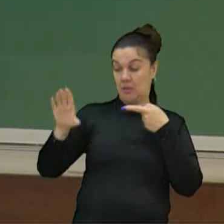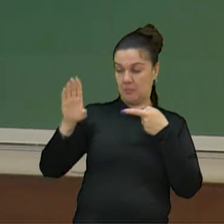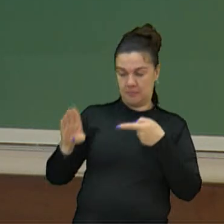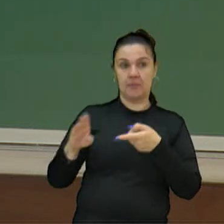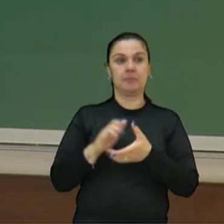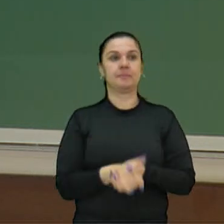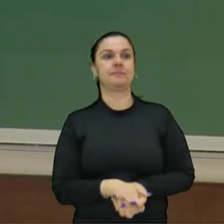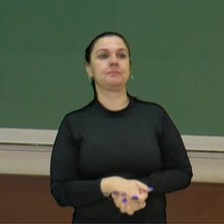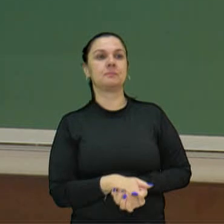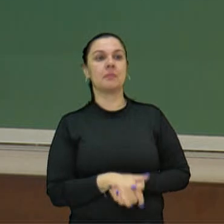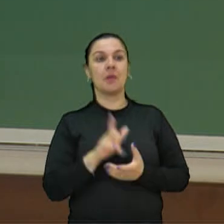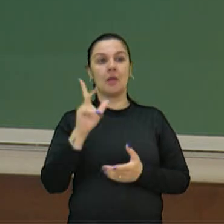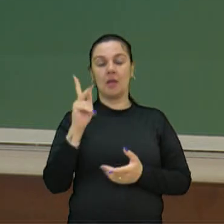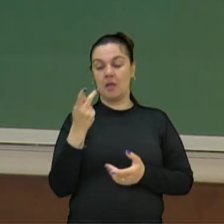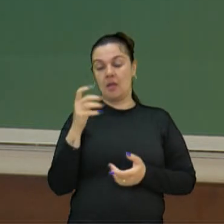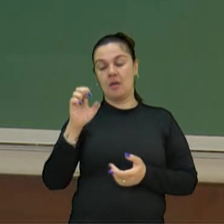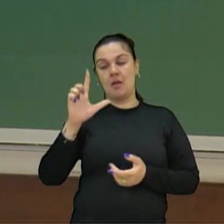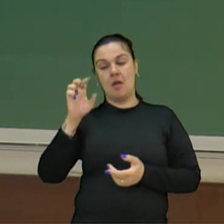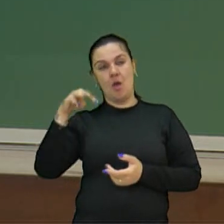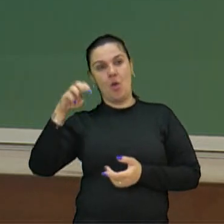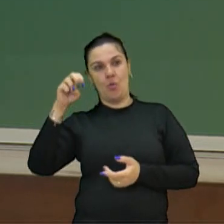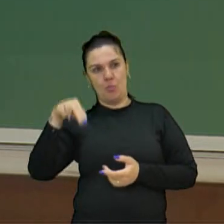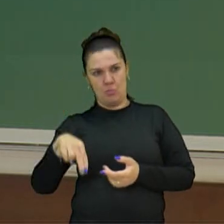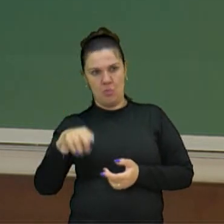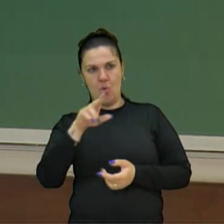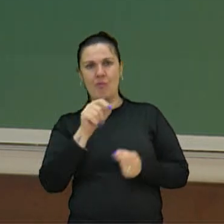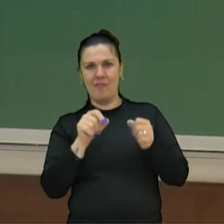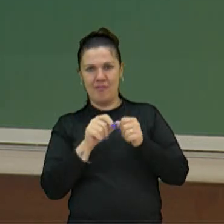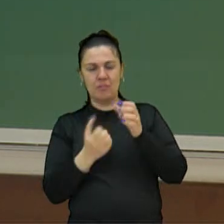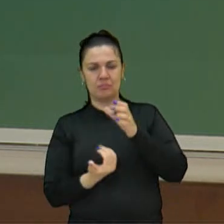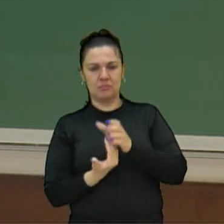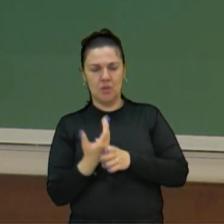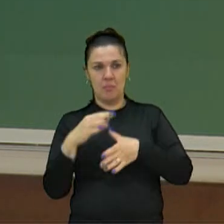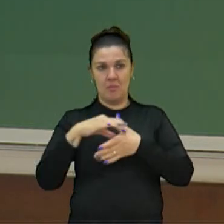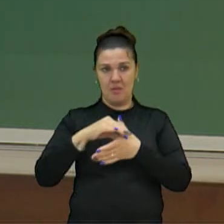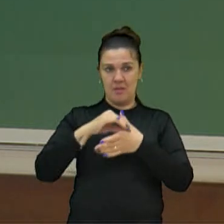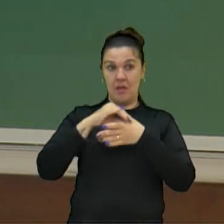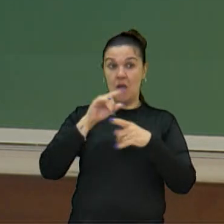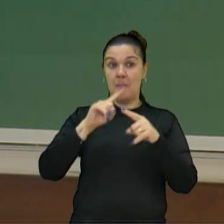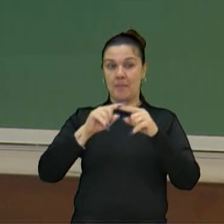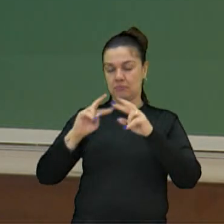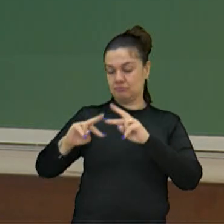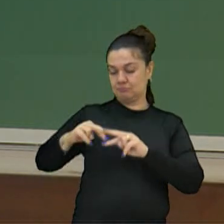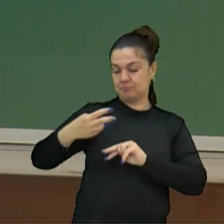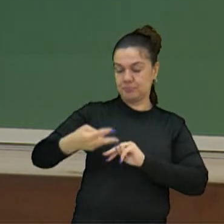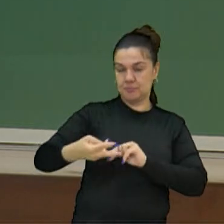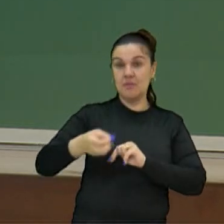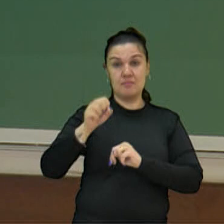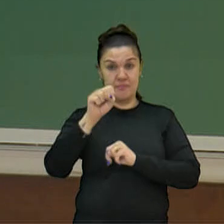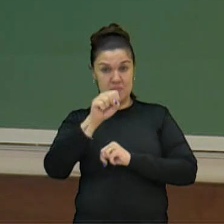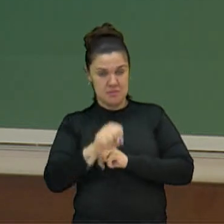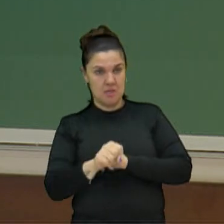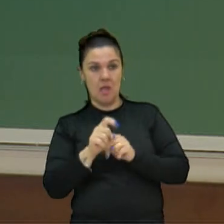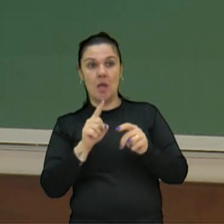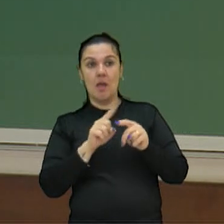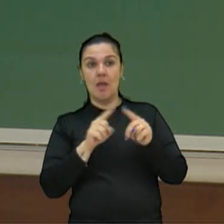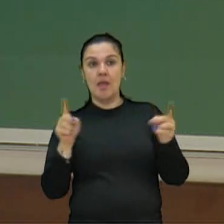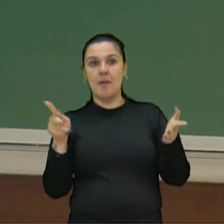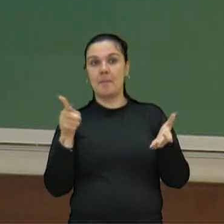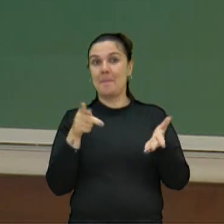Helmont propôs uma receita para produzir ratos usando matéria bruta? Até aqui, tudo bem. Por geração espontânea? Sim, mas não é